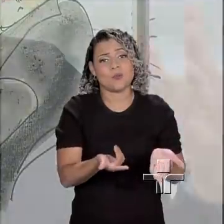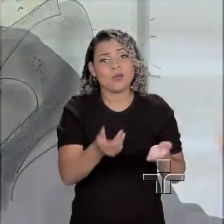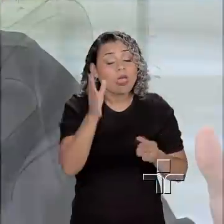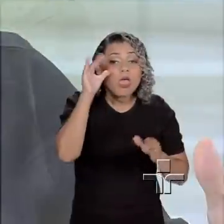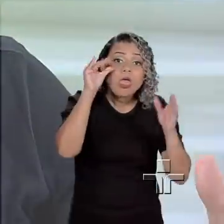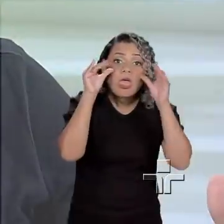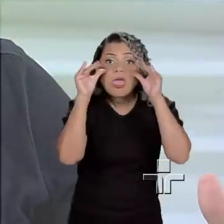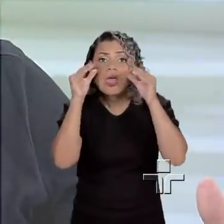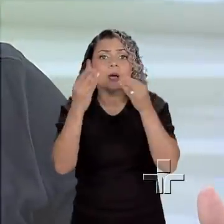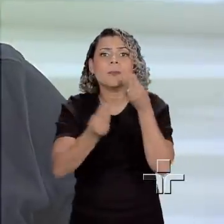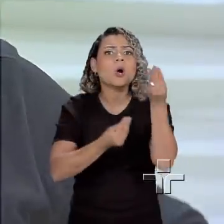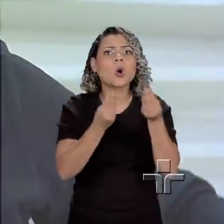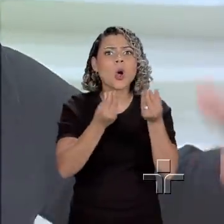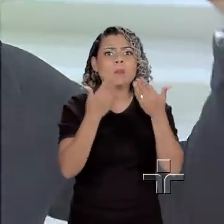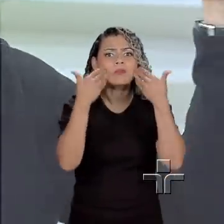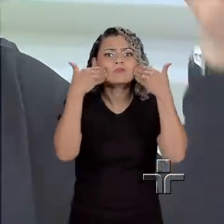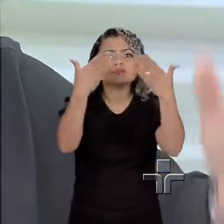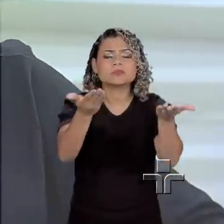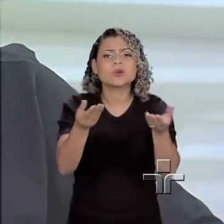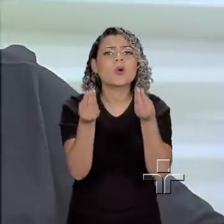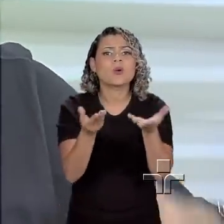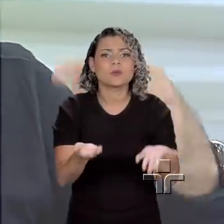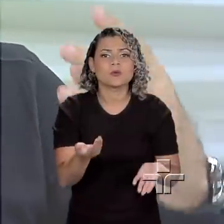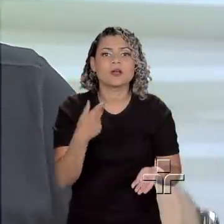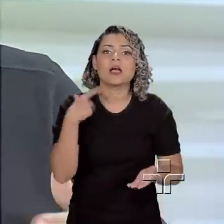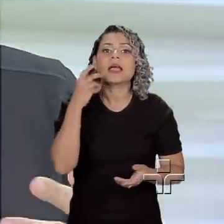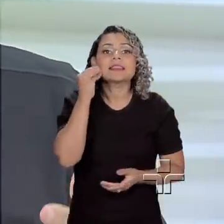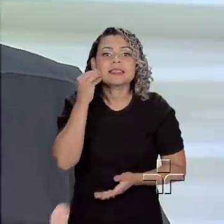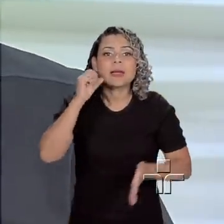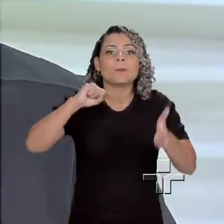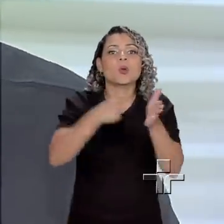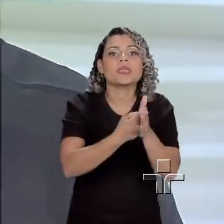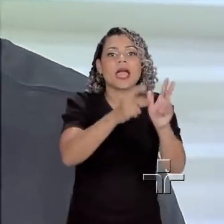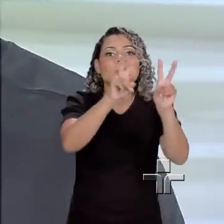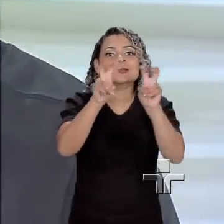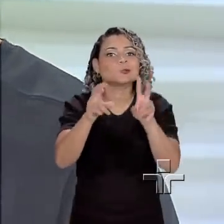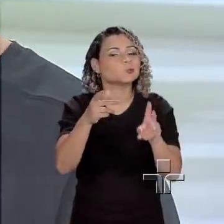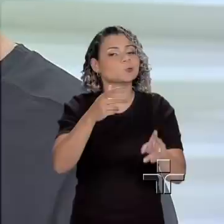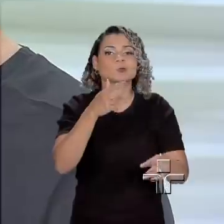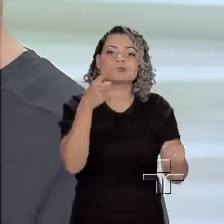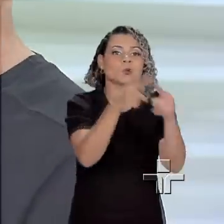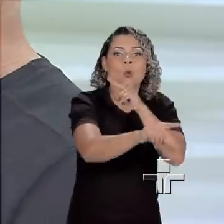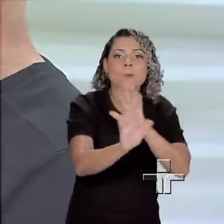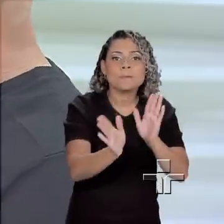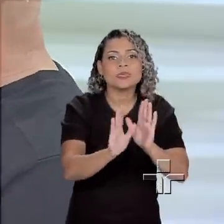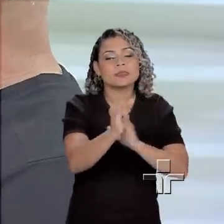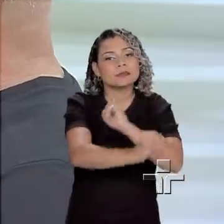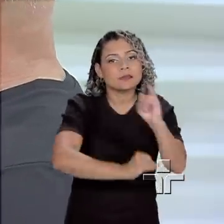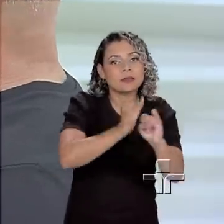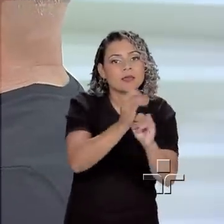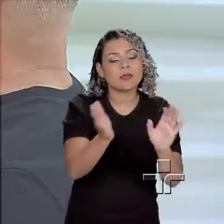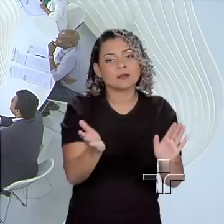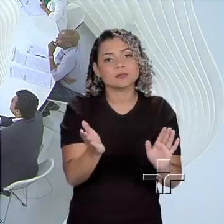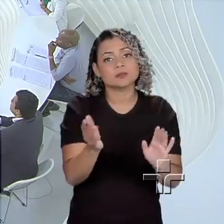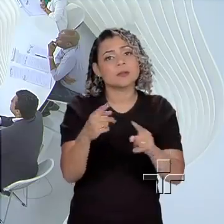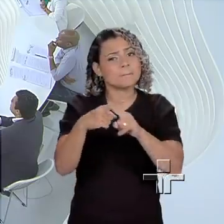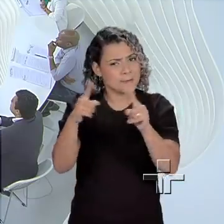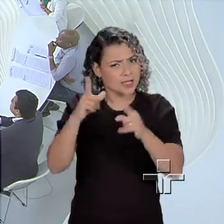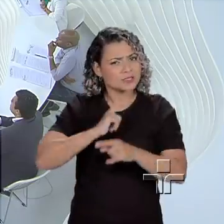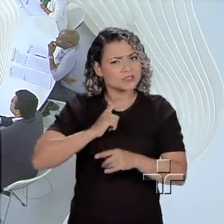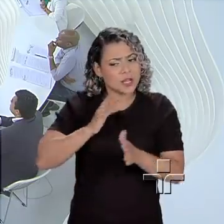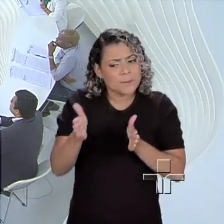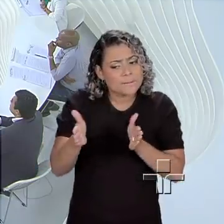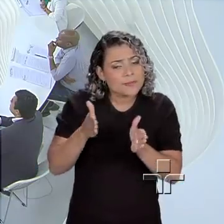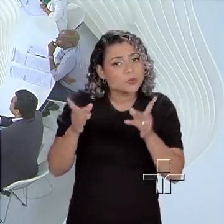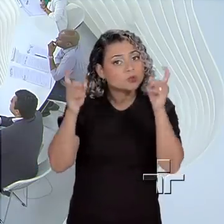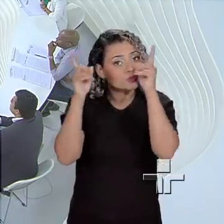jornal, como é que deixaram isso aparecer aqui? Aí lá vai você para tirar aqui de lá e assim por diante. É claro que, veja, tem uma parte complicada da história